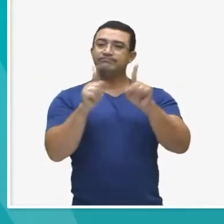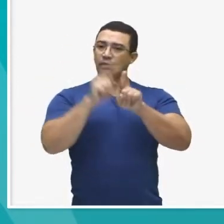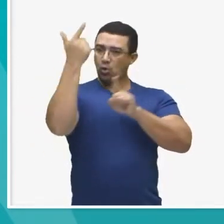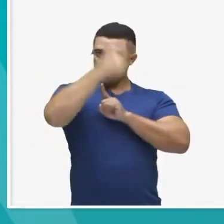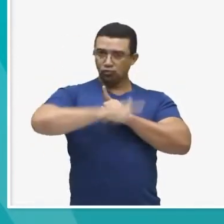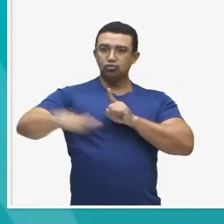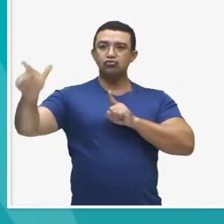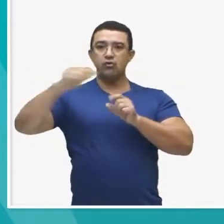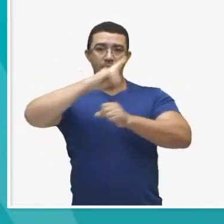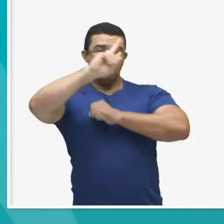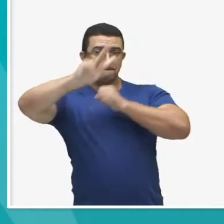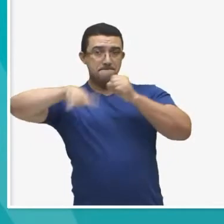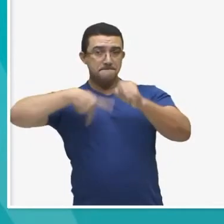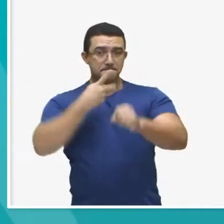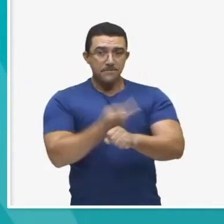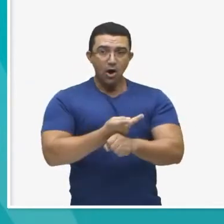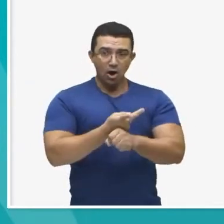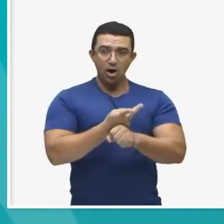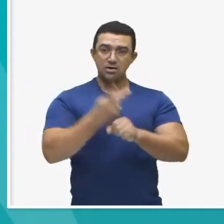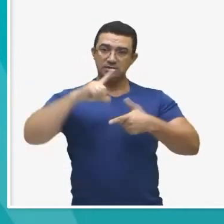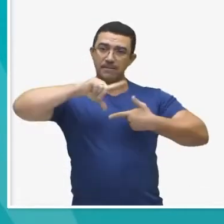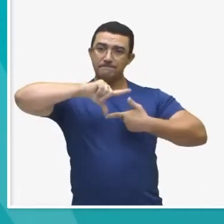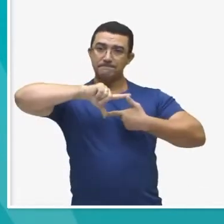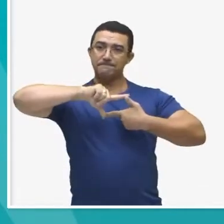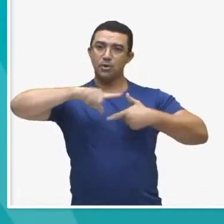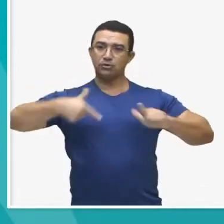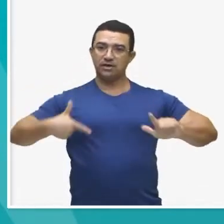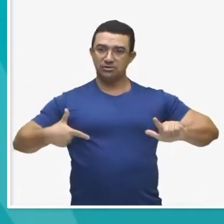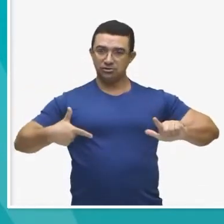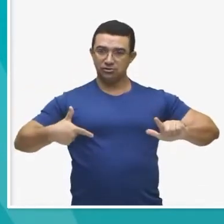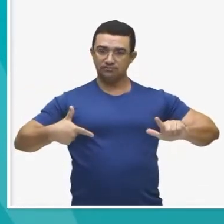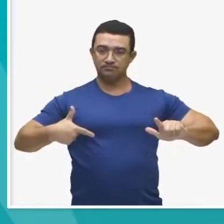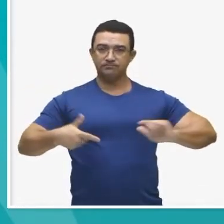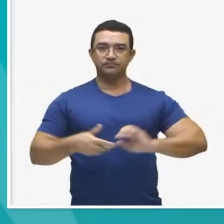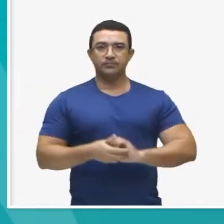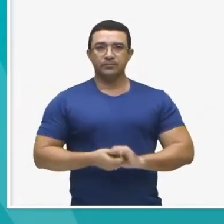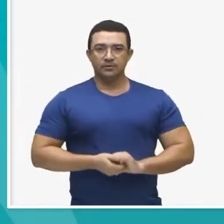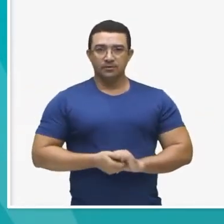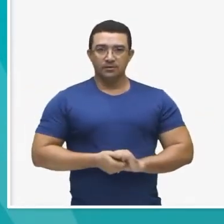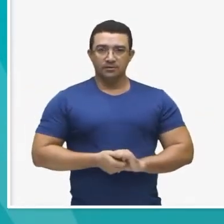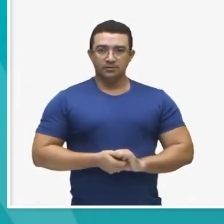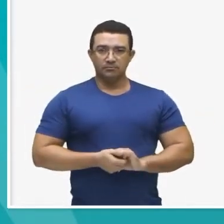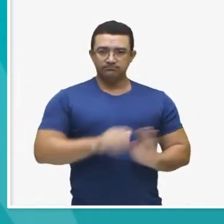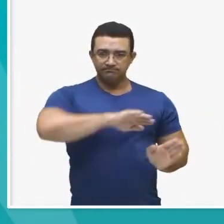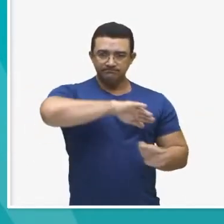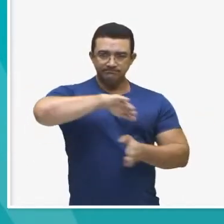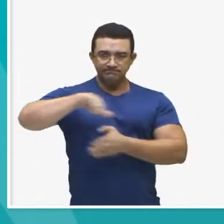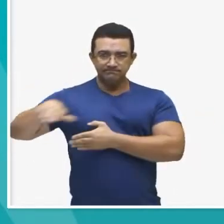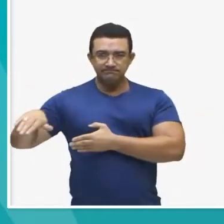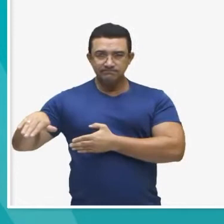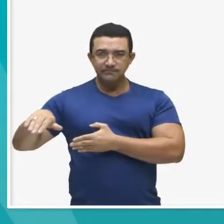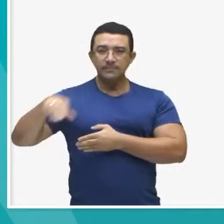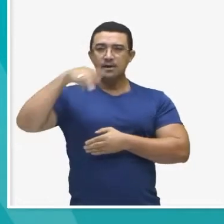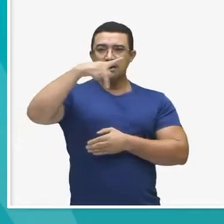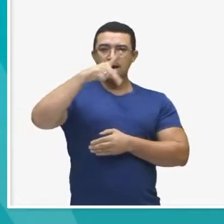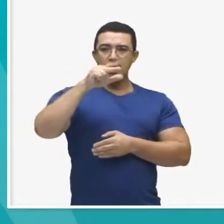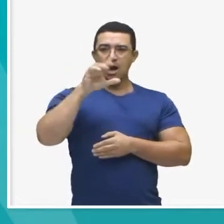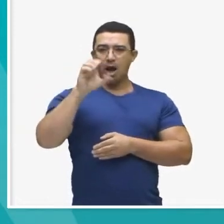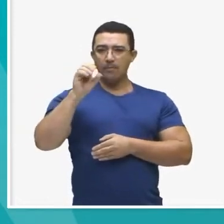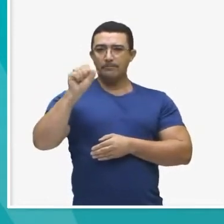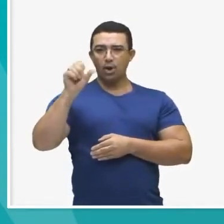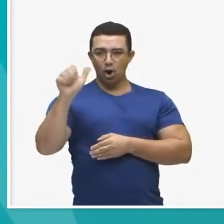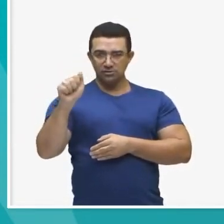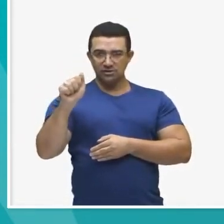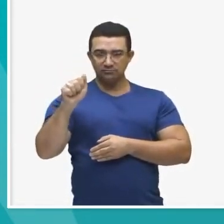nessa terceira fase do modernismo, mas a gente vai deixar de lado um pouquinho a prosa e nesta aula